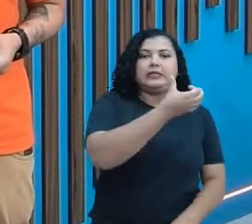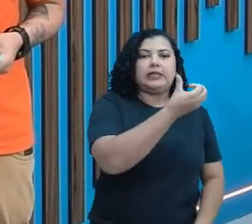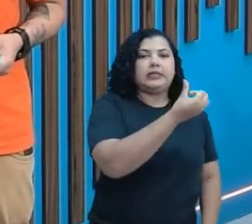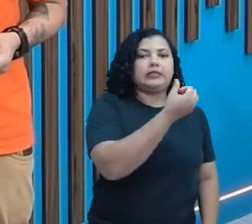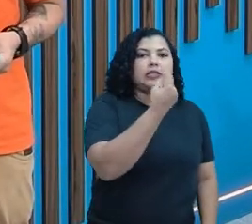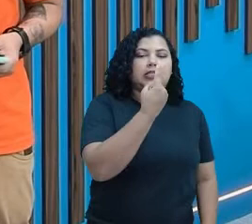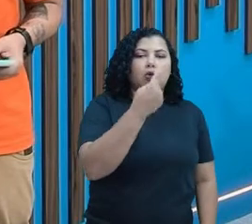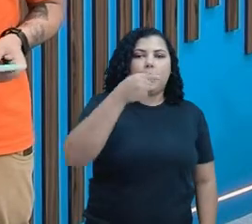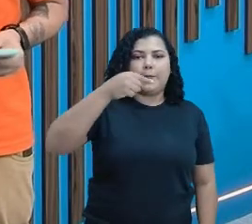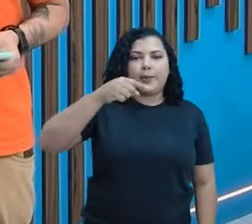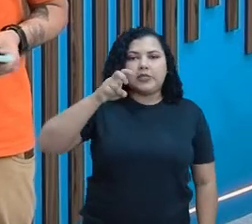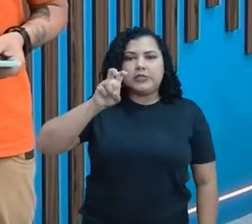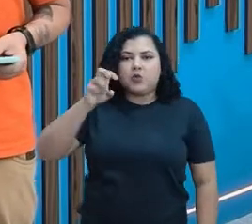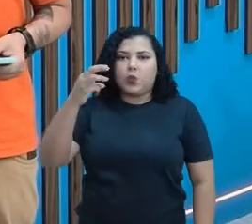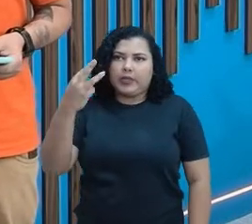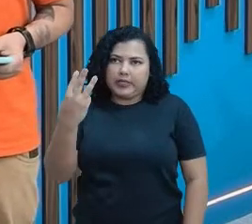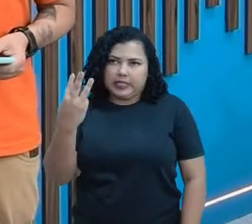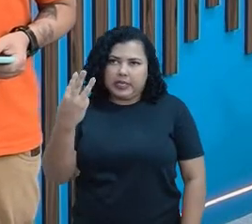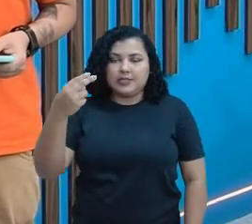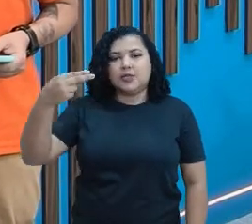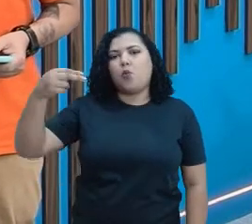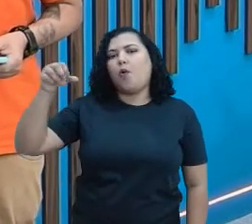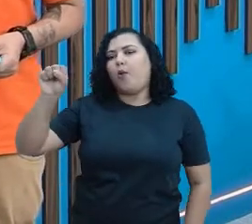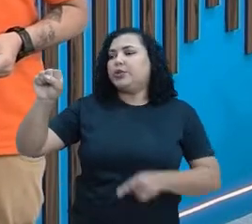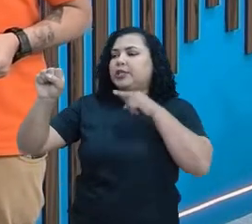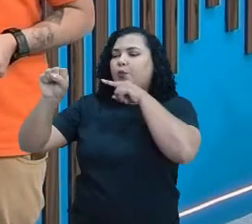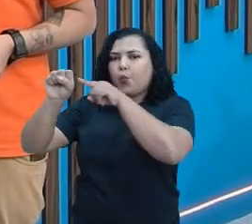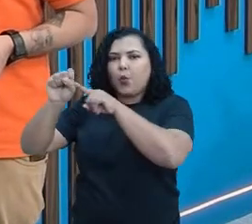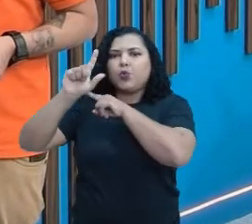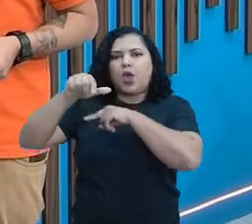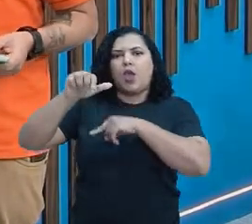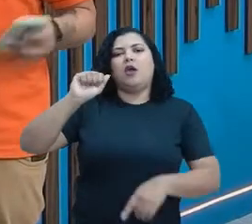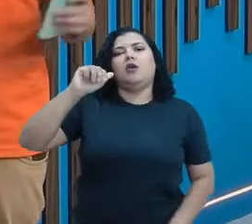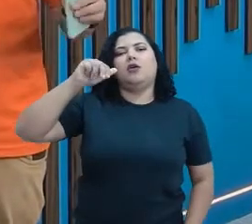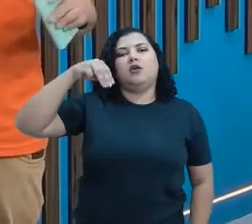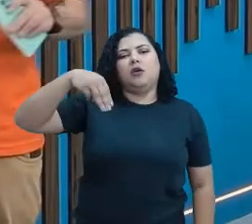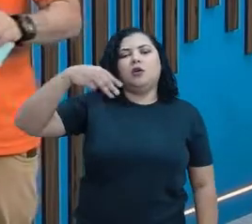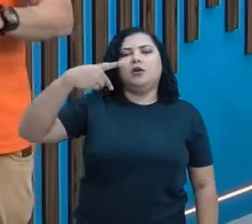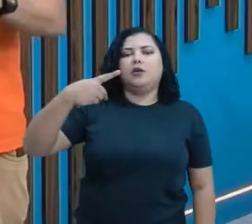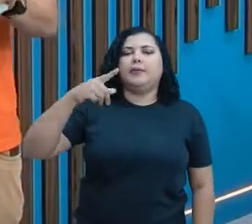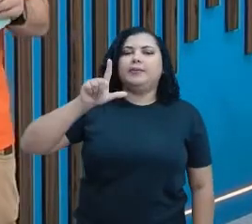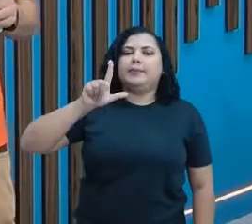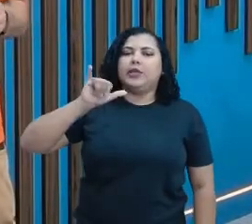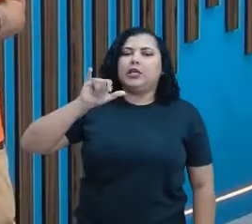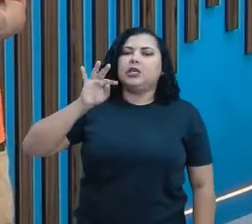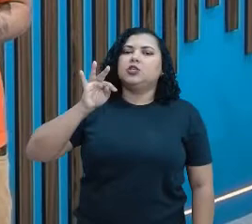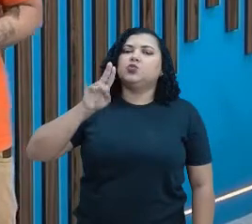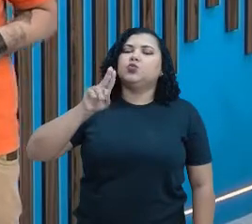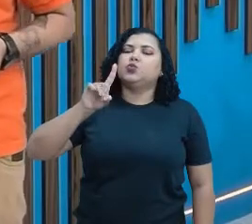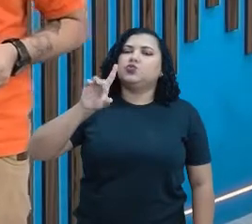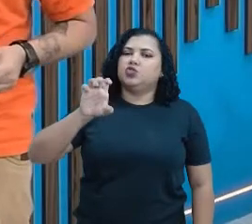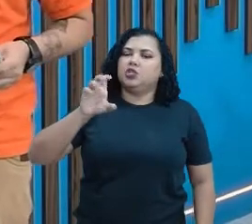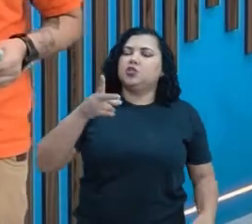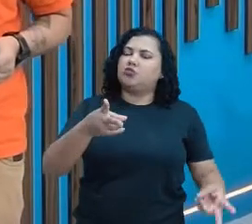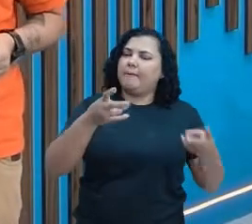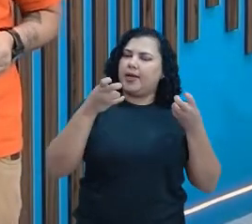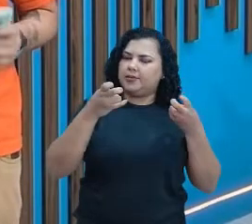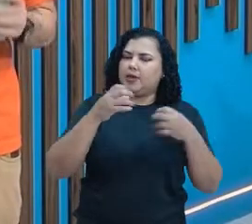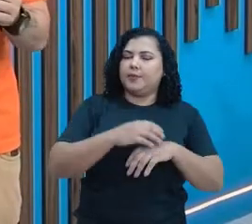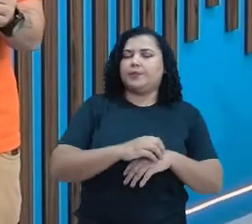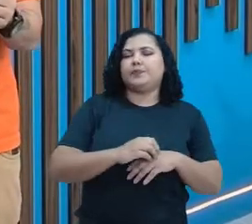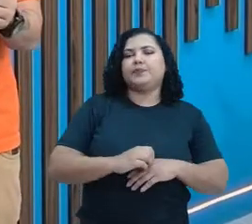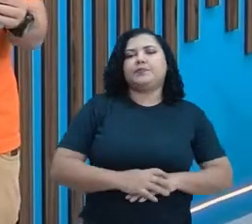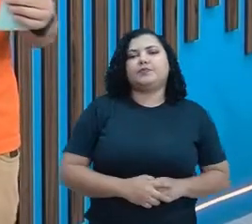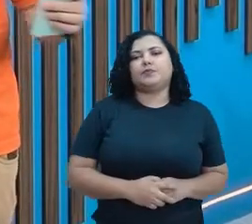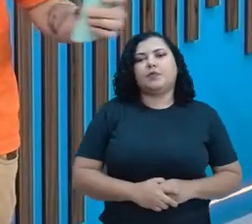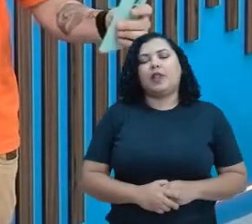aplicativo, vai lá que a professora Briane já nos passa essa informação. Então, a gente já percebe aí, né, que a questão da amplitude